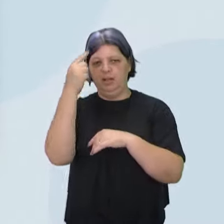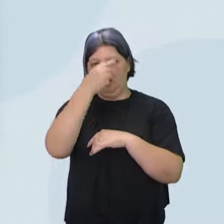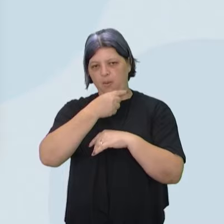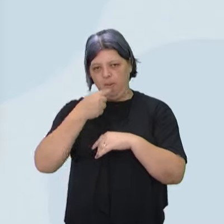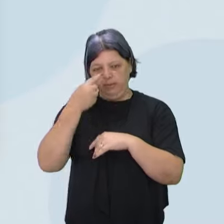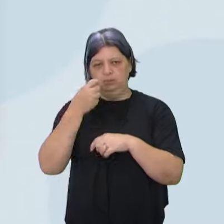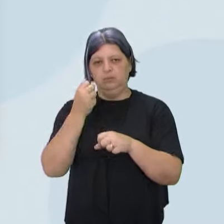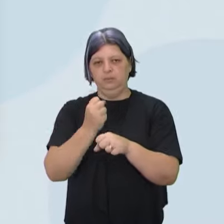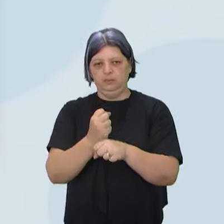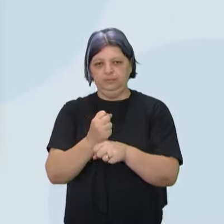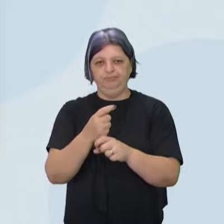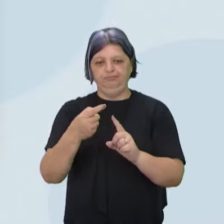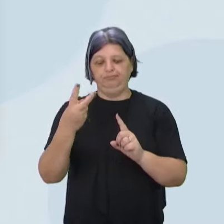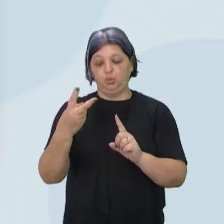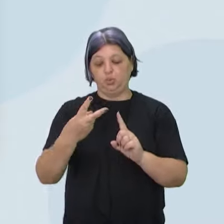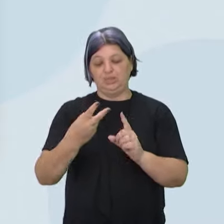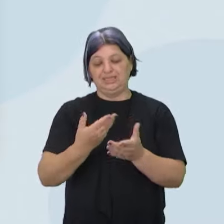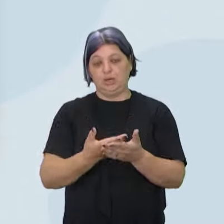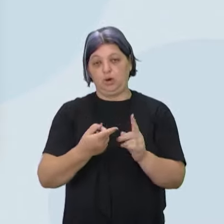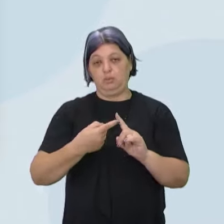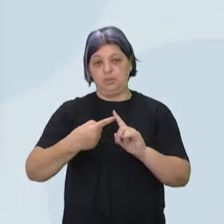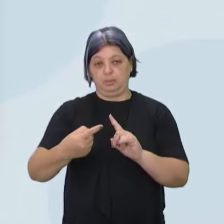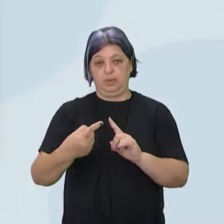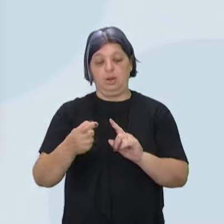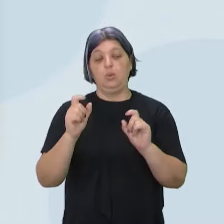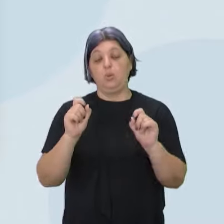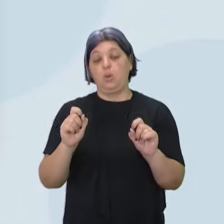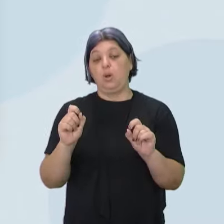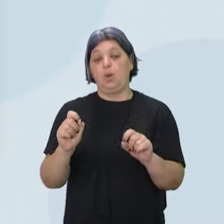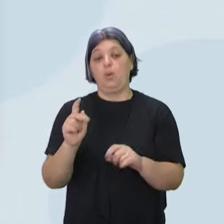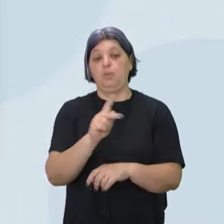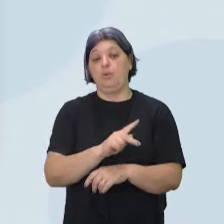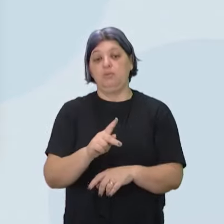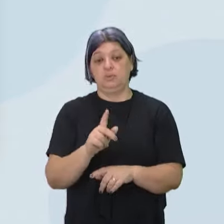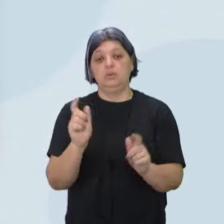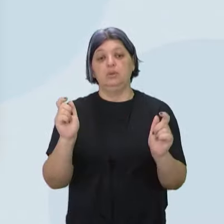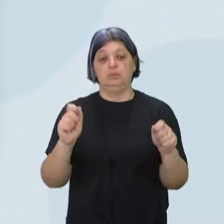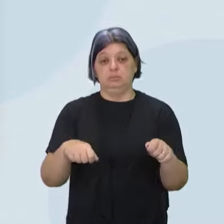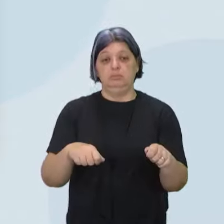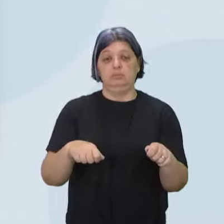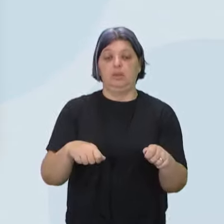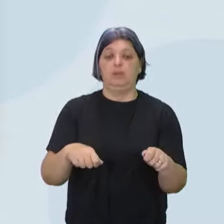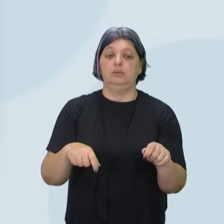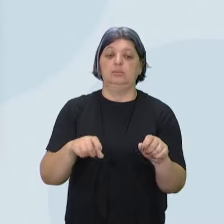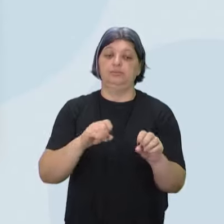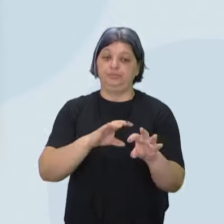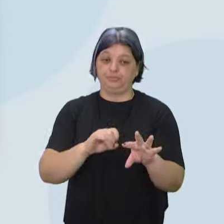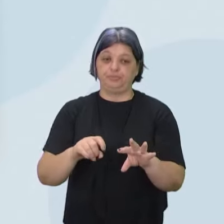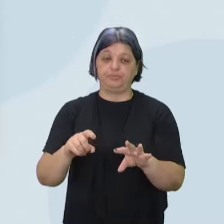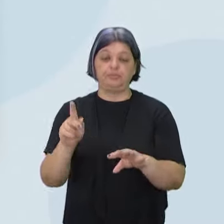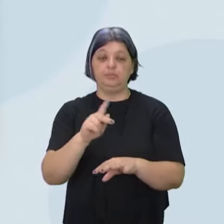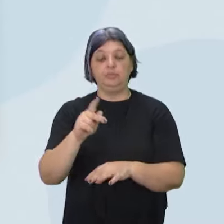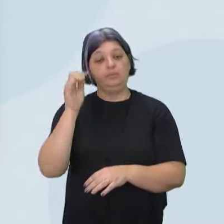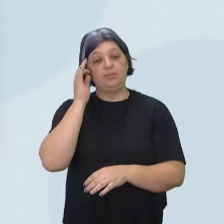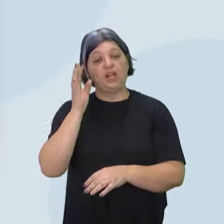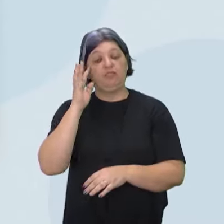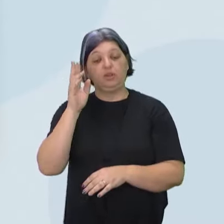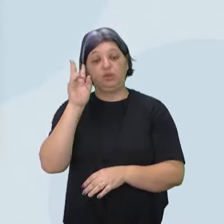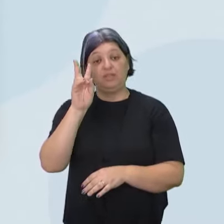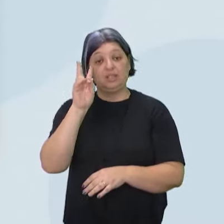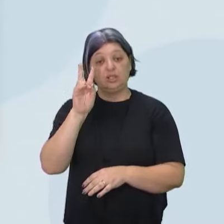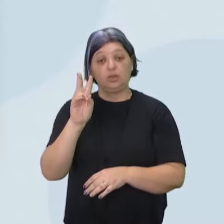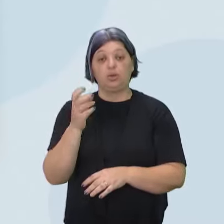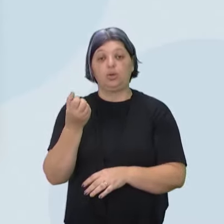semanais. Quais os professores aí que podem ministrar esses componentes? Os professores de filosofia, história